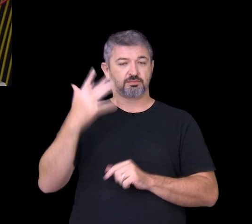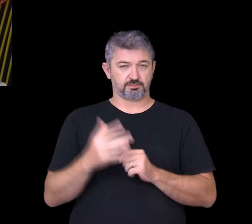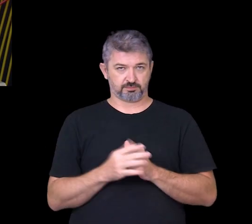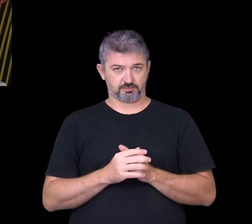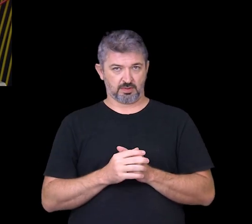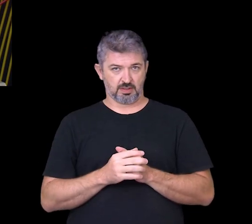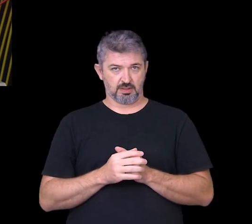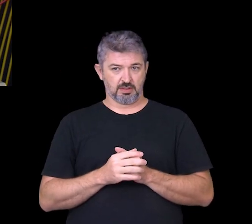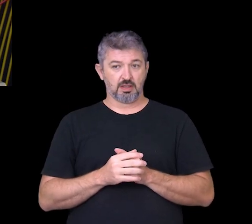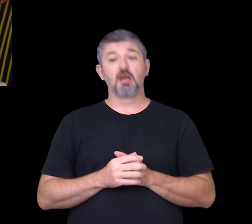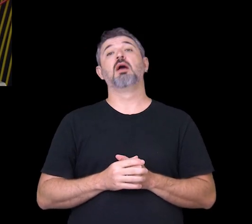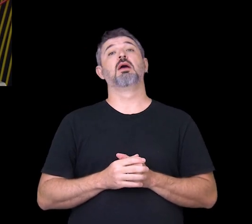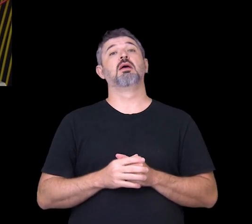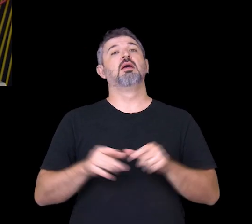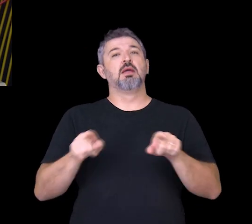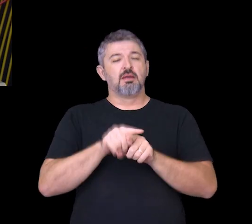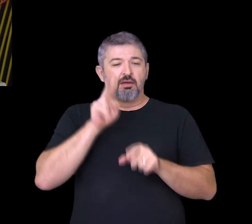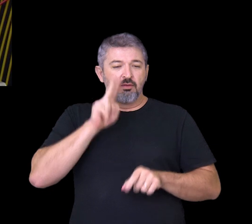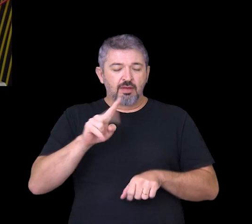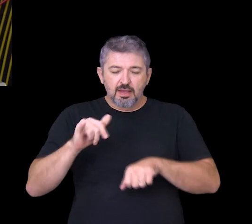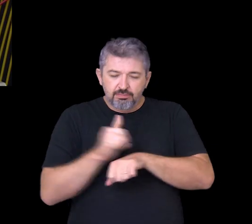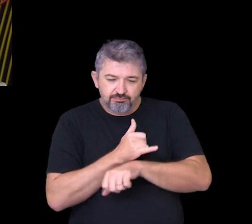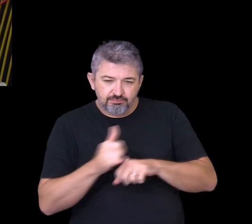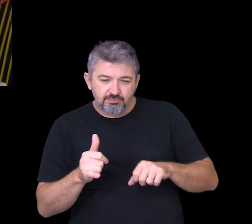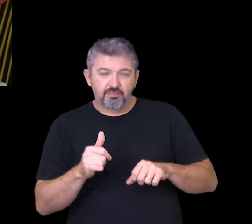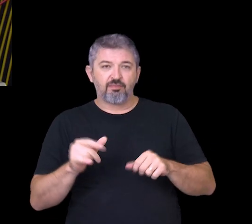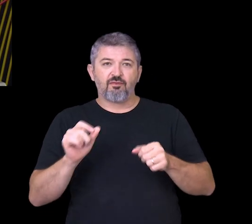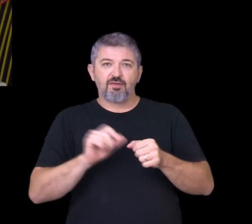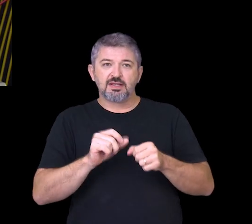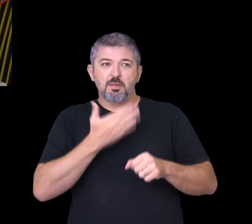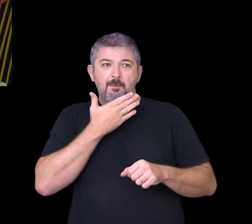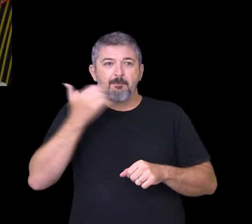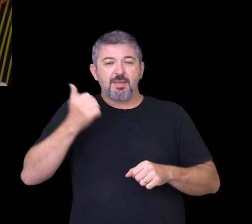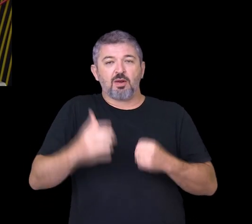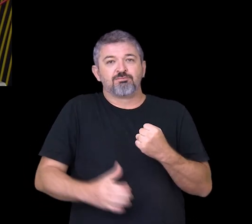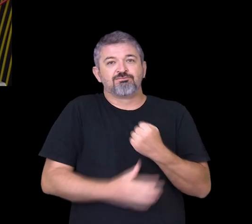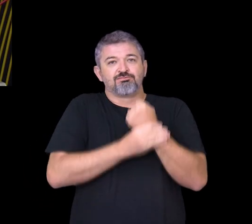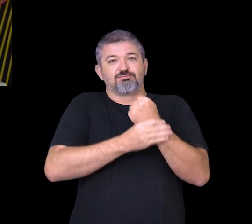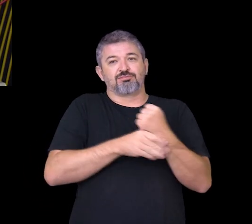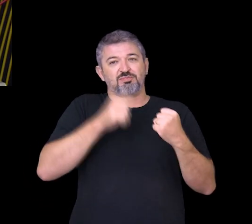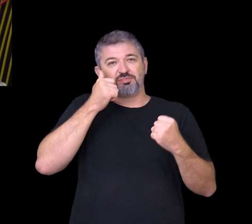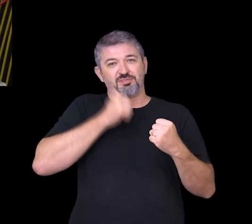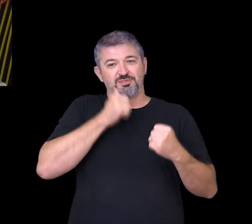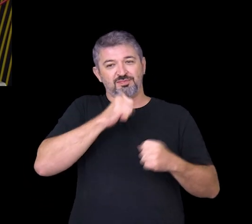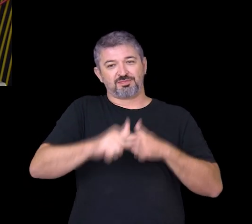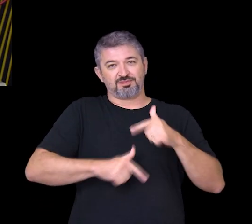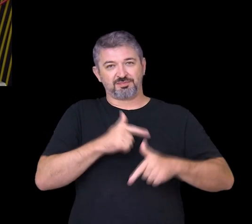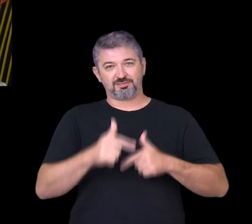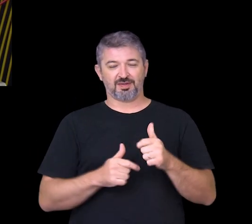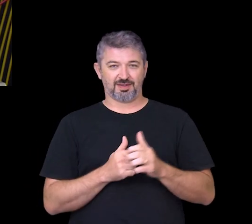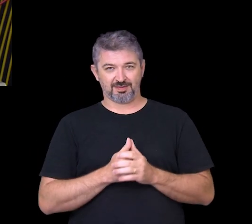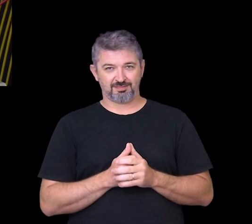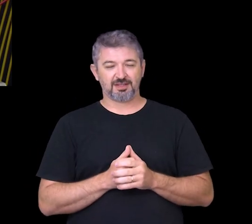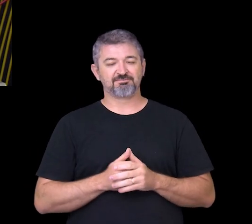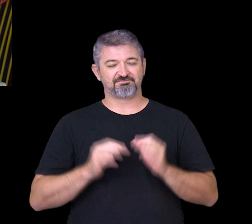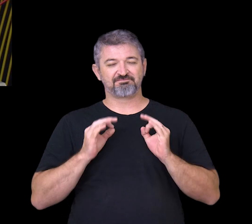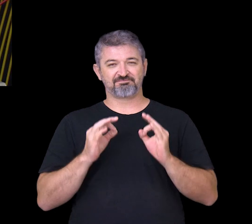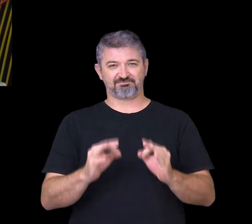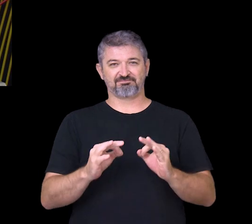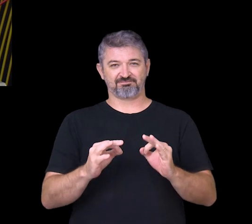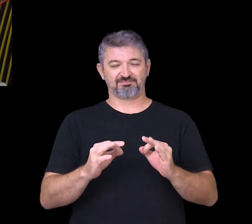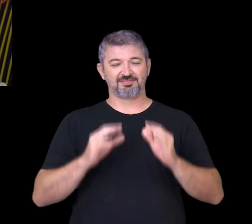violência política, além de explorar as estratégias para criar um ambiente mais seguro para as mulheres que possam